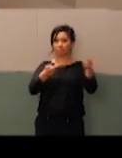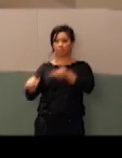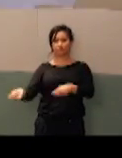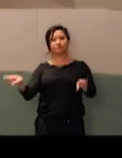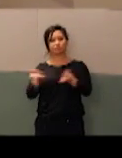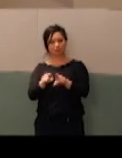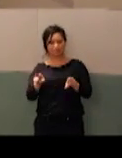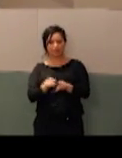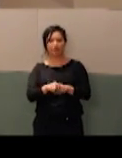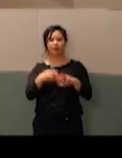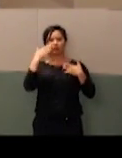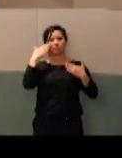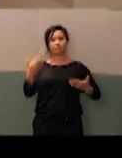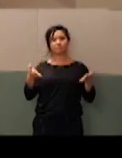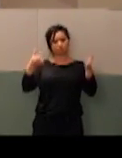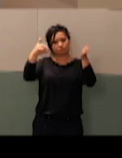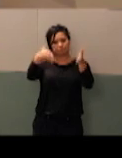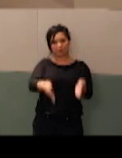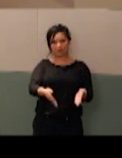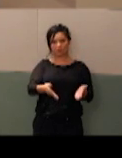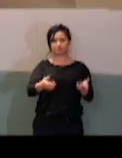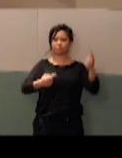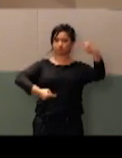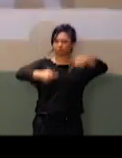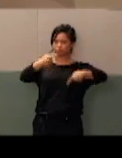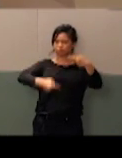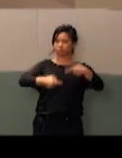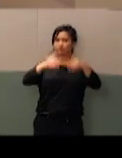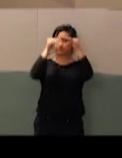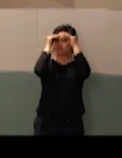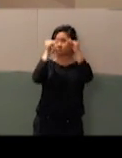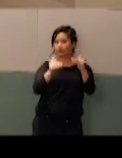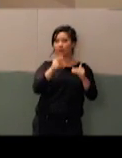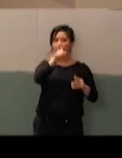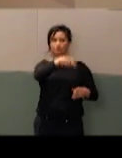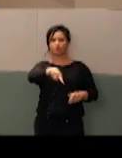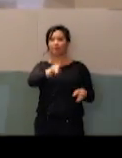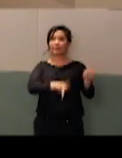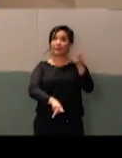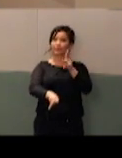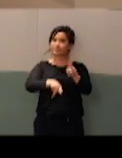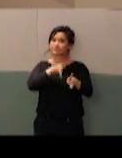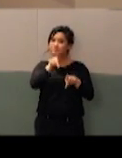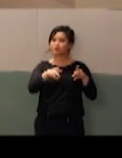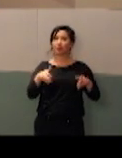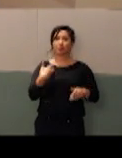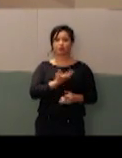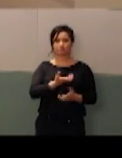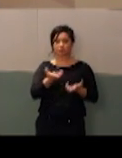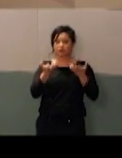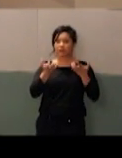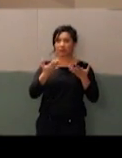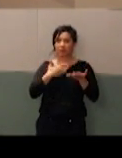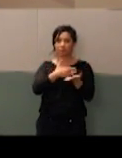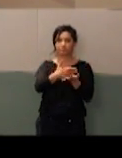E, respeito à nossa população, estamos aqui para travar